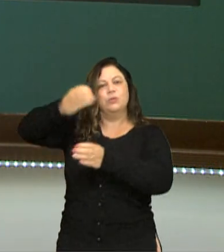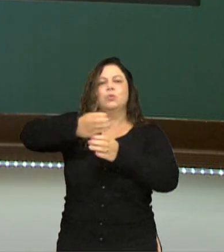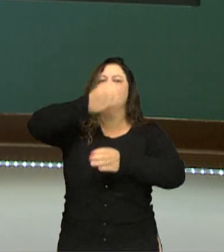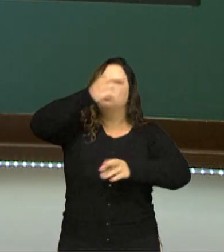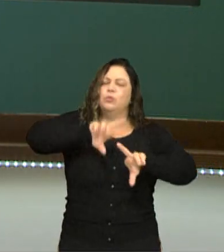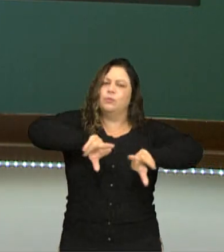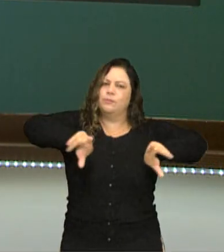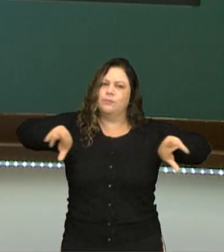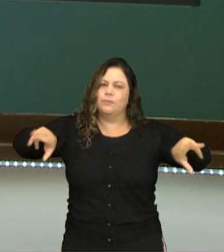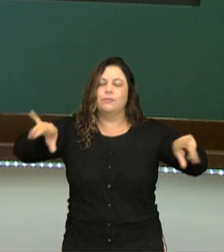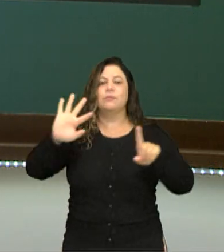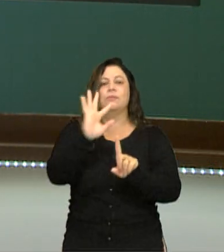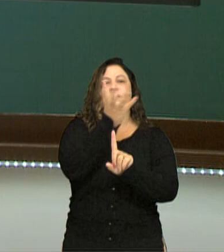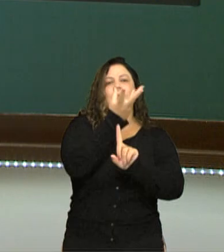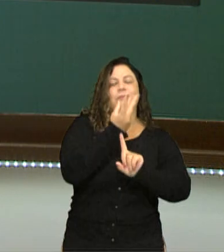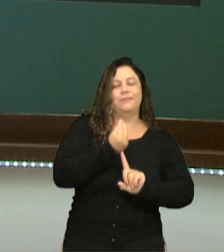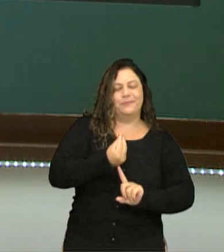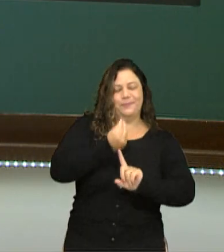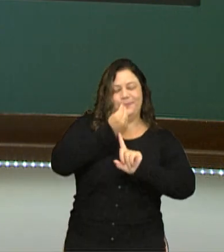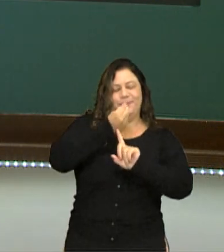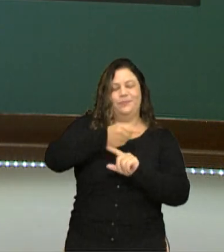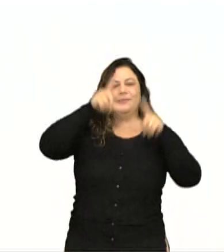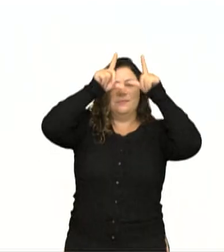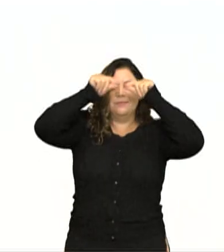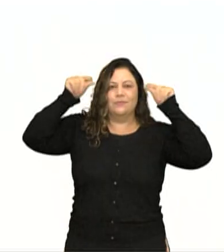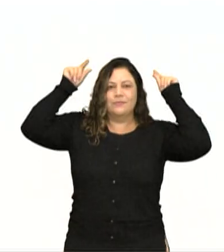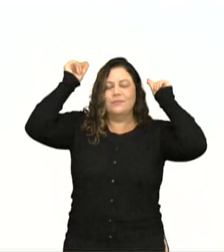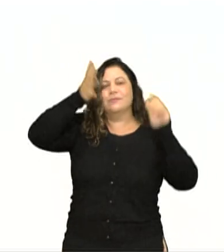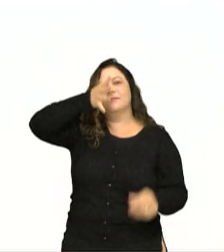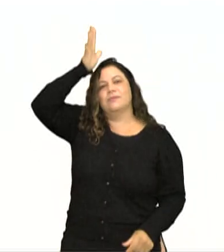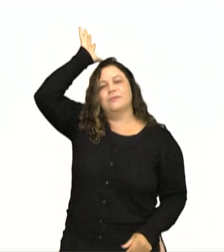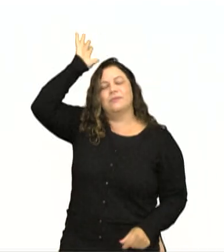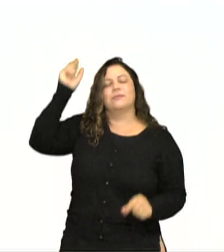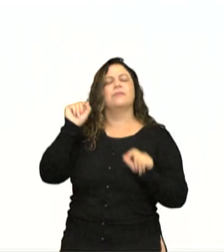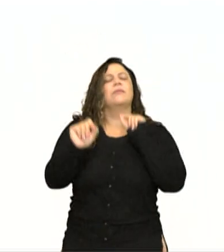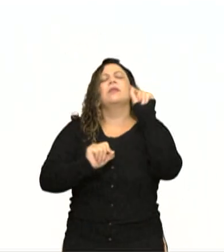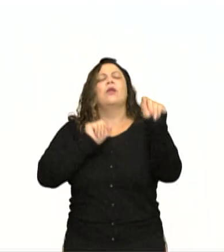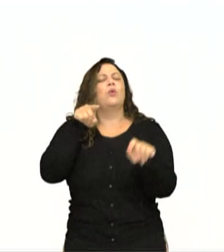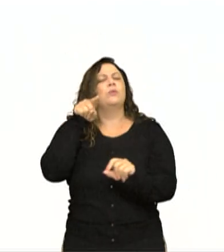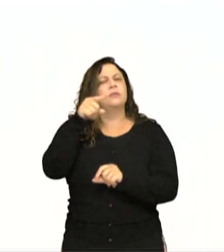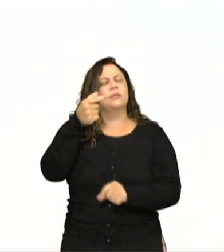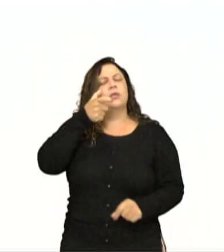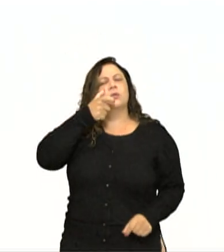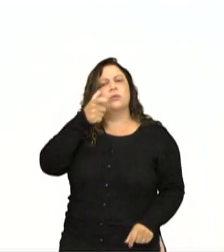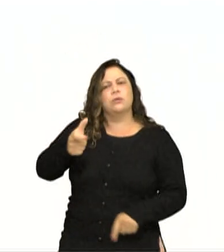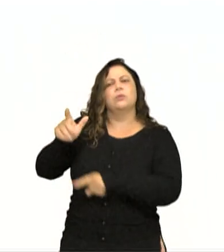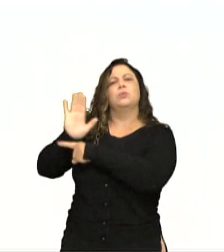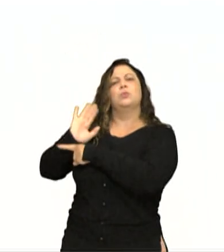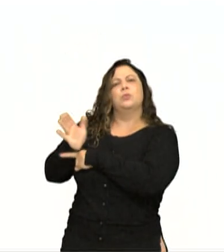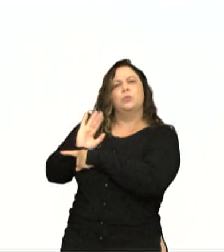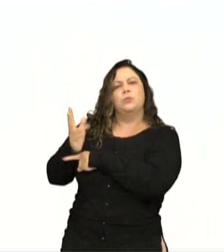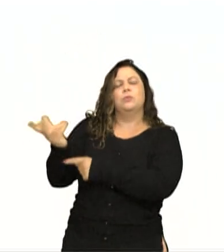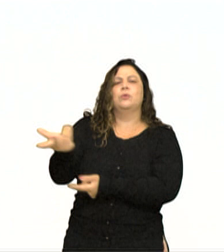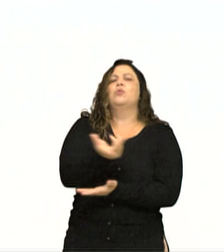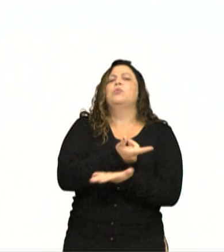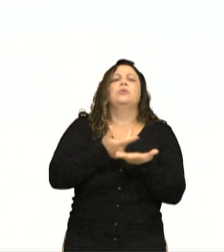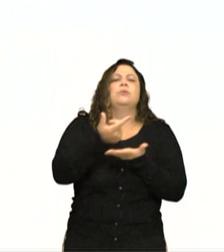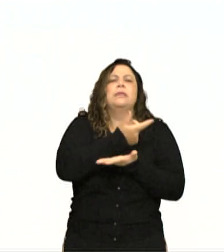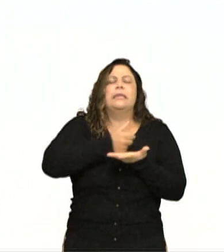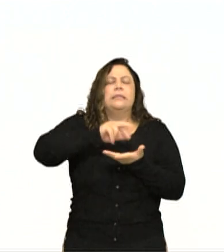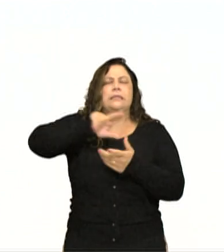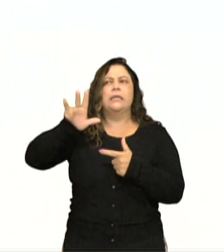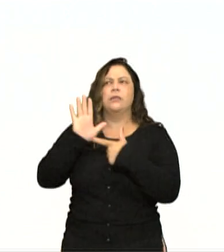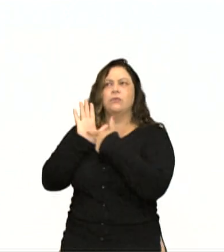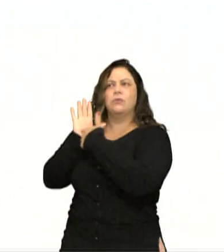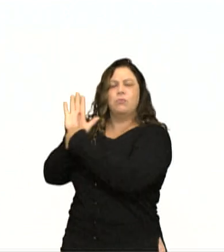arte grego-romana. Veja, você já assistiu algum filme ou desenho que mostra, algo sobre a Grécia Antiga? Você